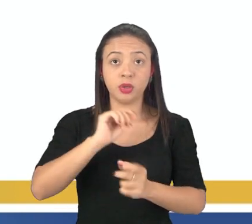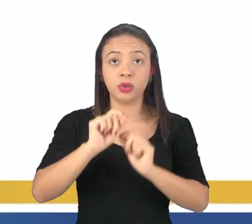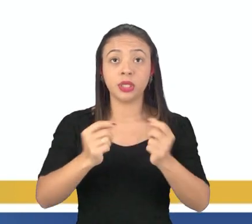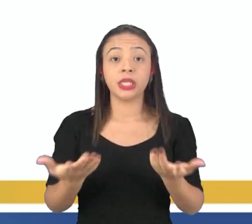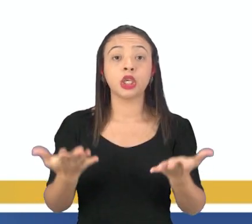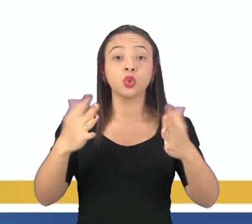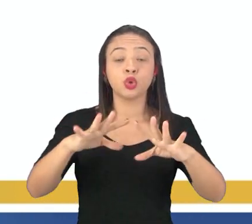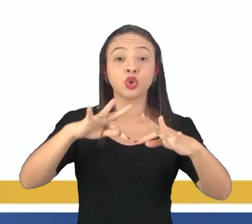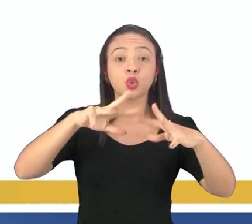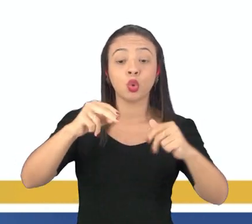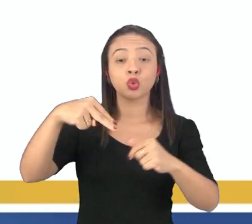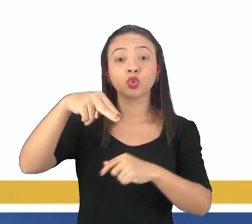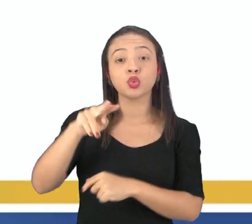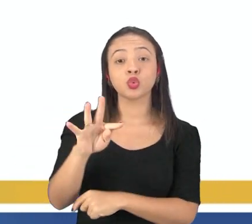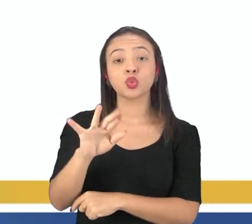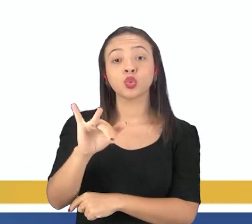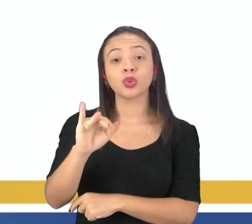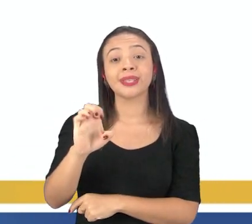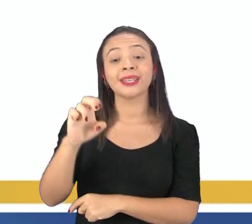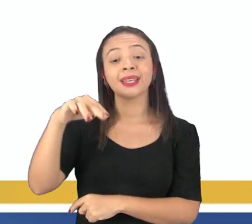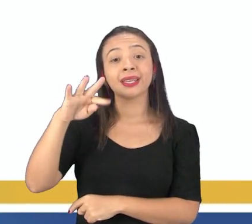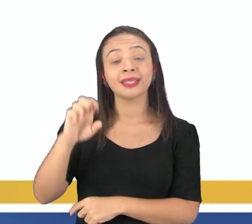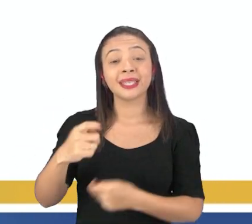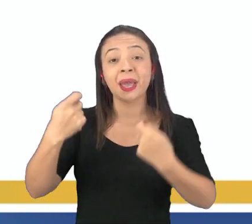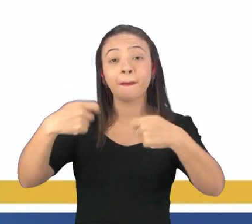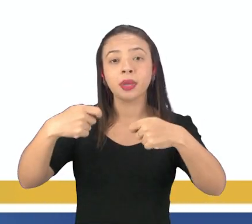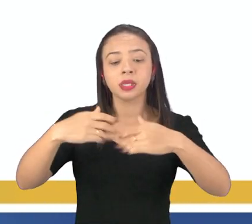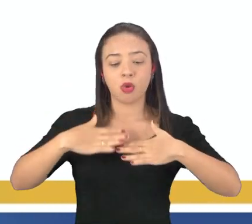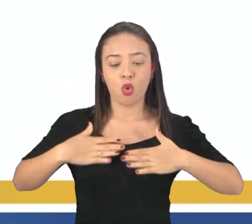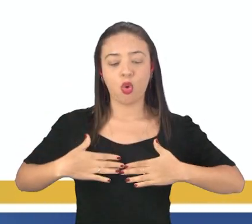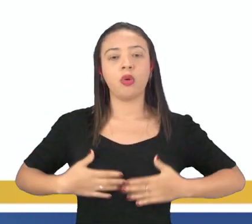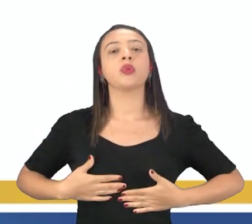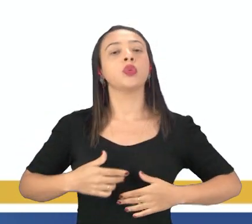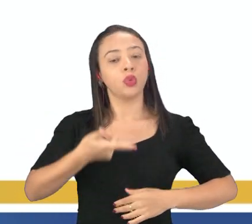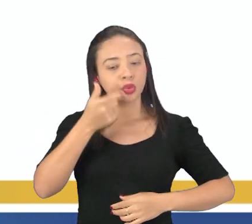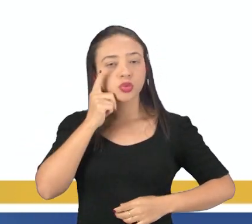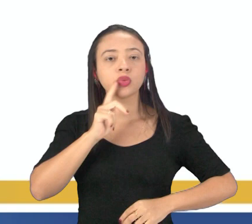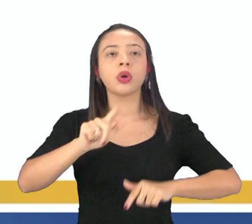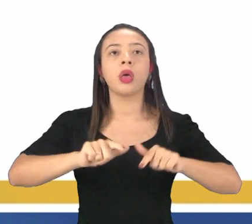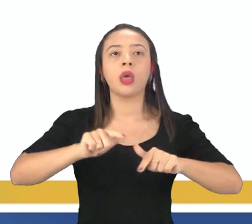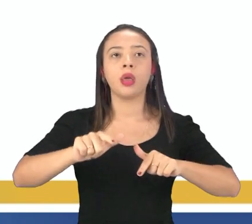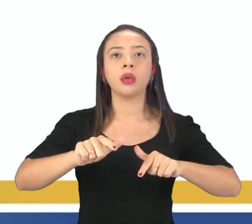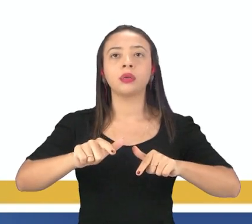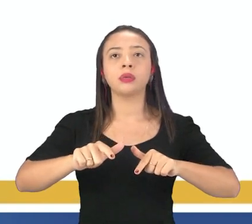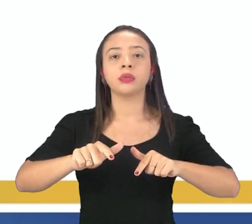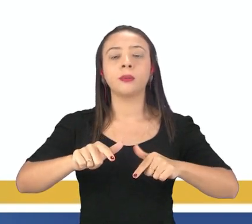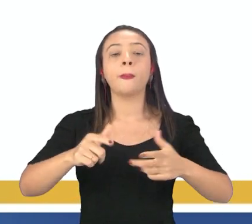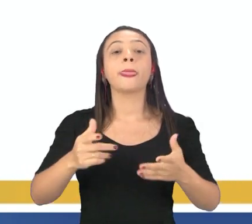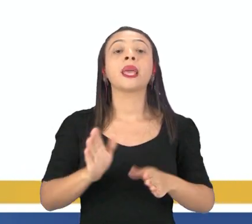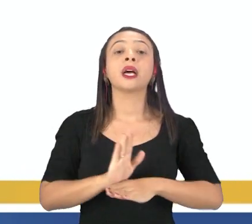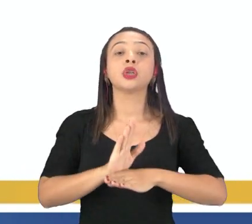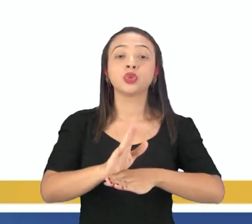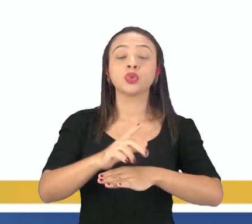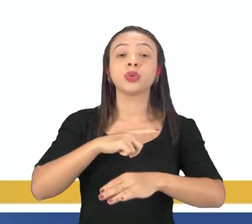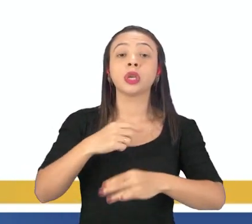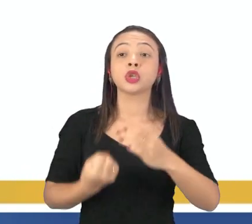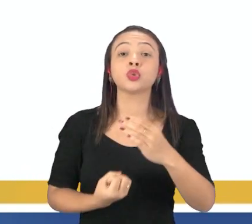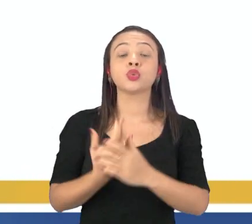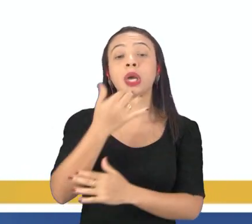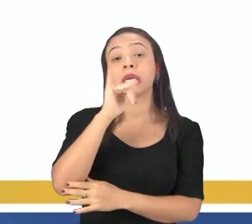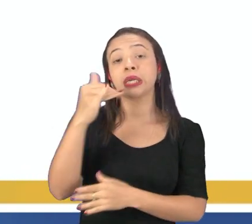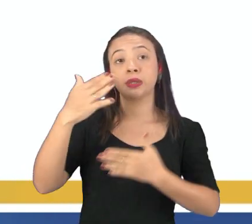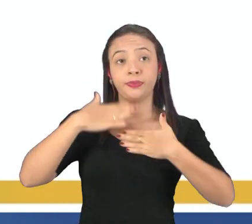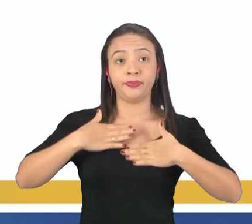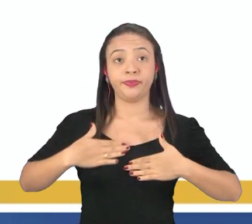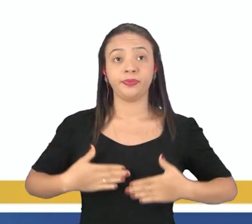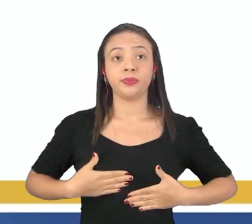assim: uma alimentação adequada é aquela que inclui todos os nutrientes necessários para o funcionamento do nosso corpo. Entre os nutrientes